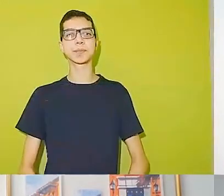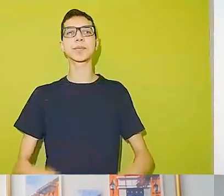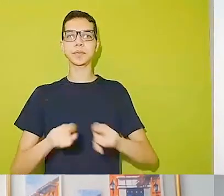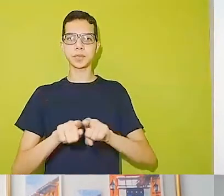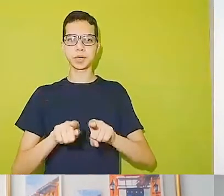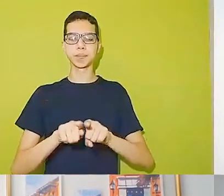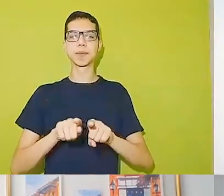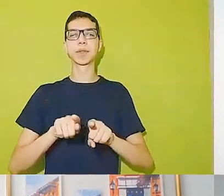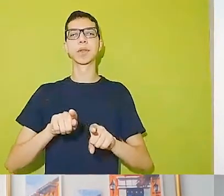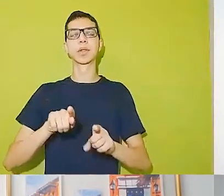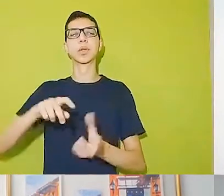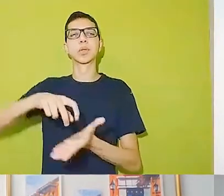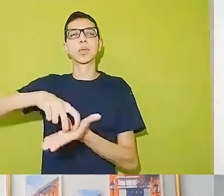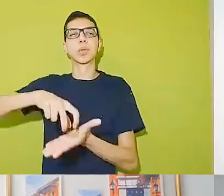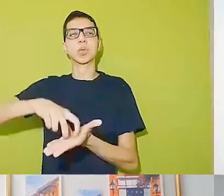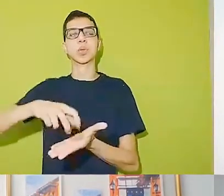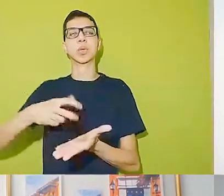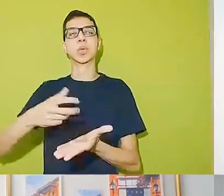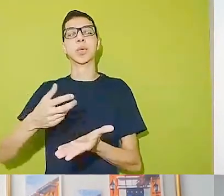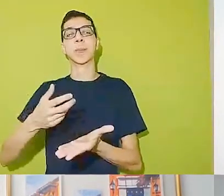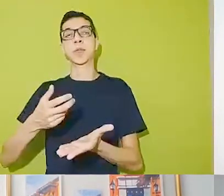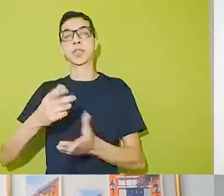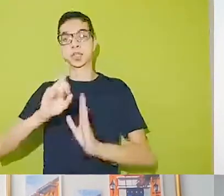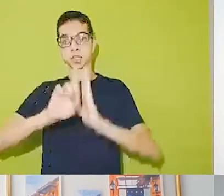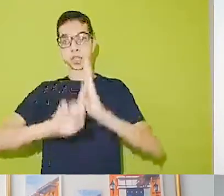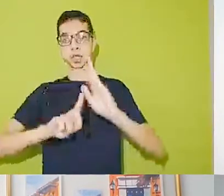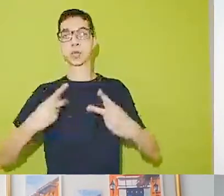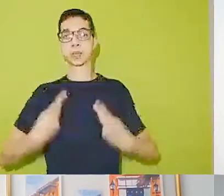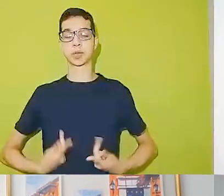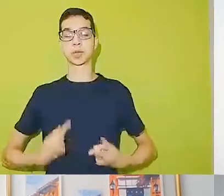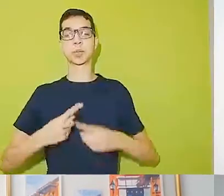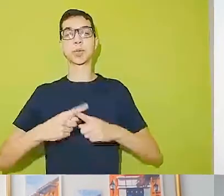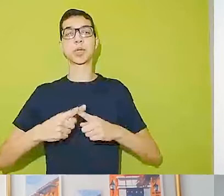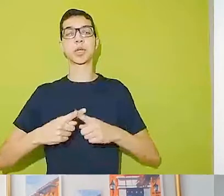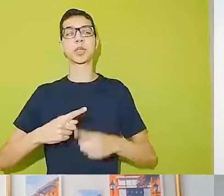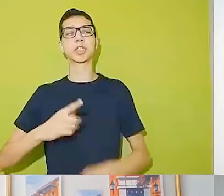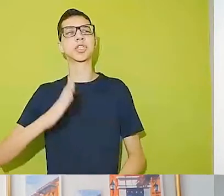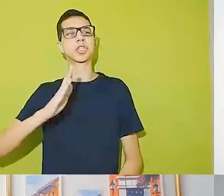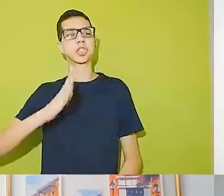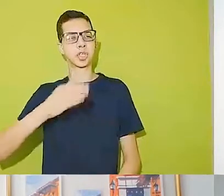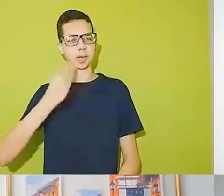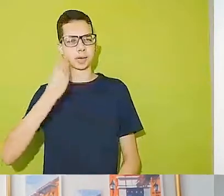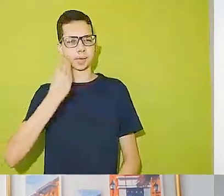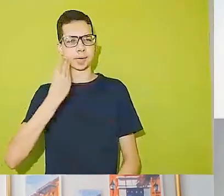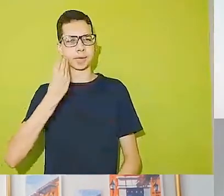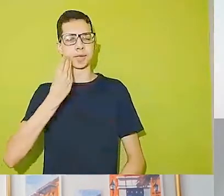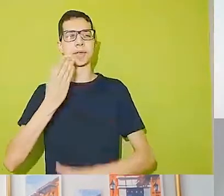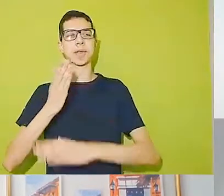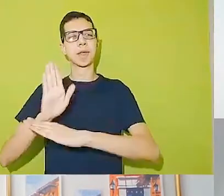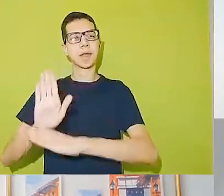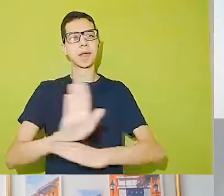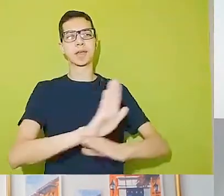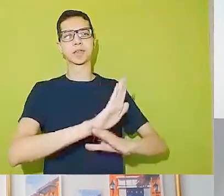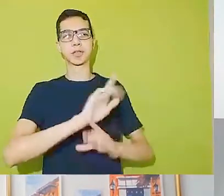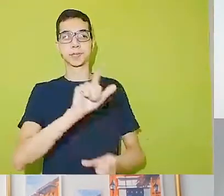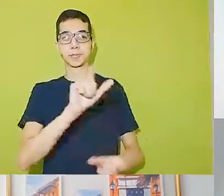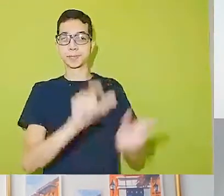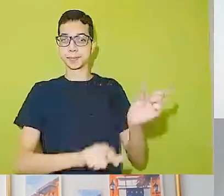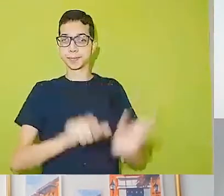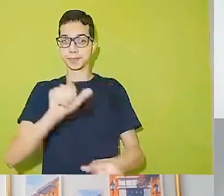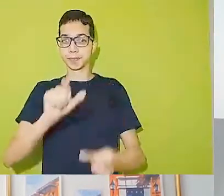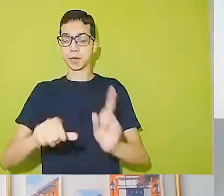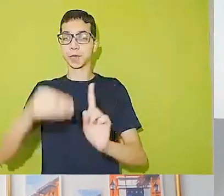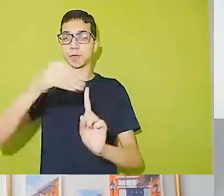tem essa visão, né, de trabalhar com pessoas em situação de extrema vulnerabilidade, a questão da rua, do uso problemático de